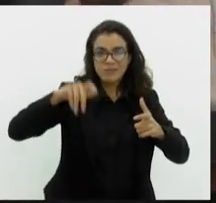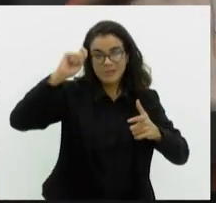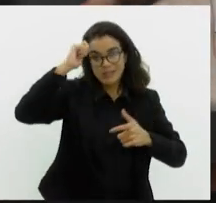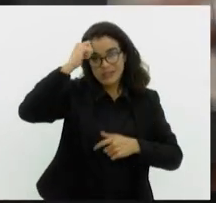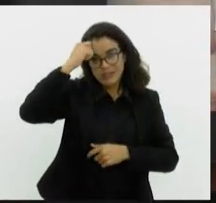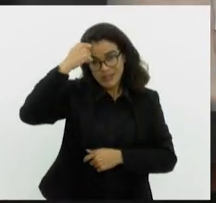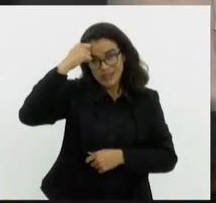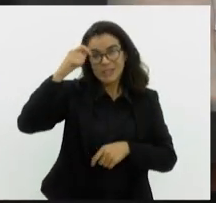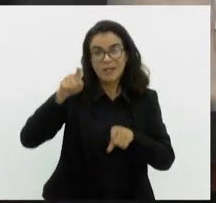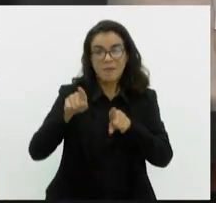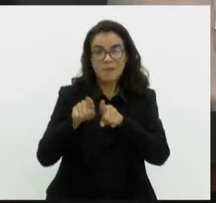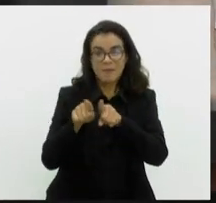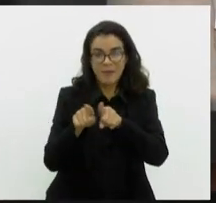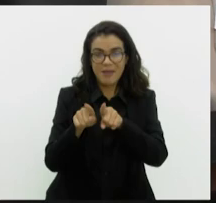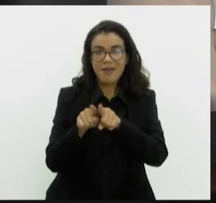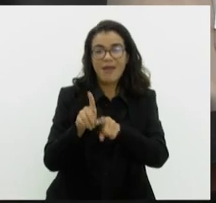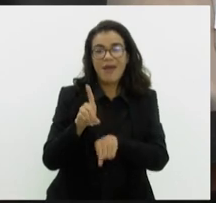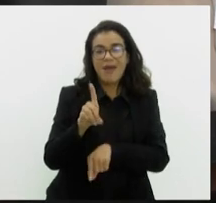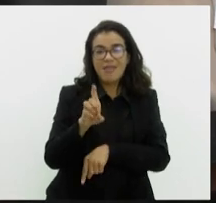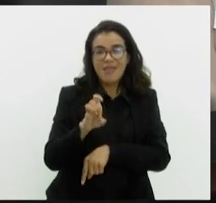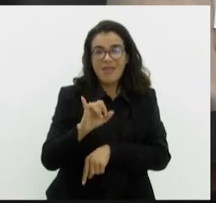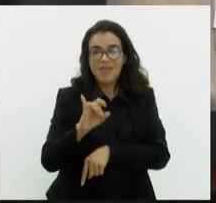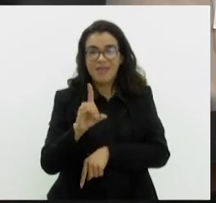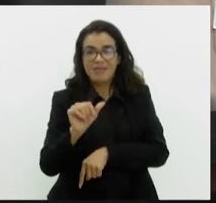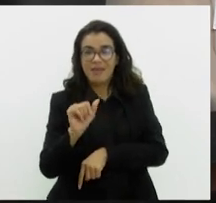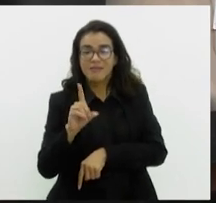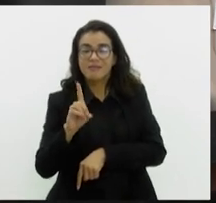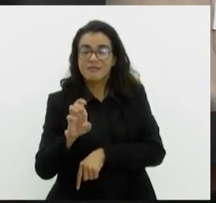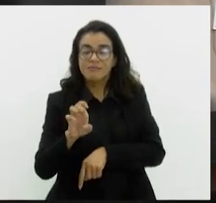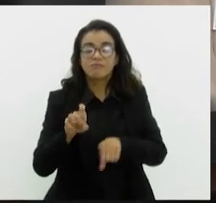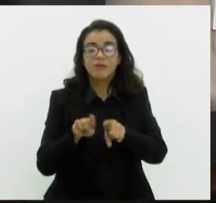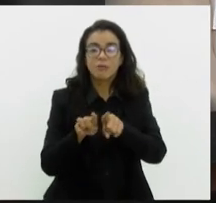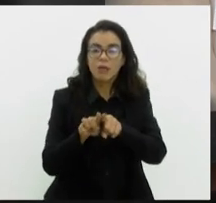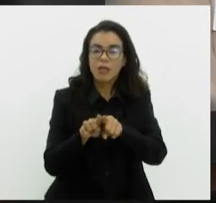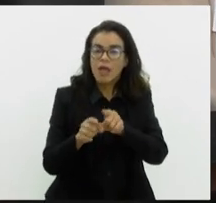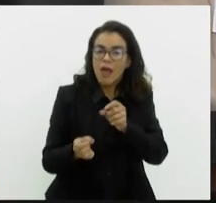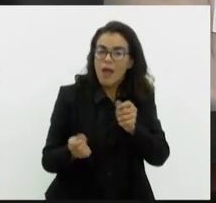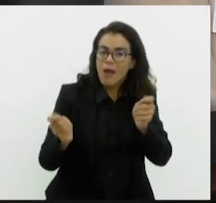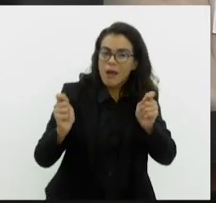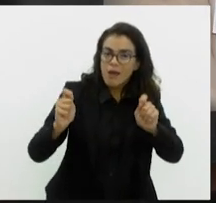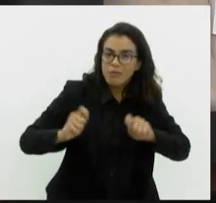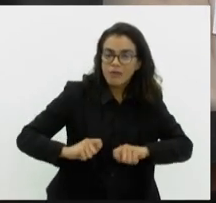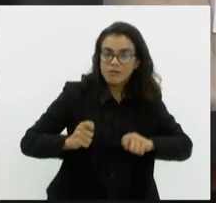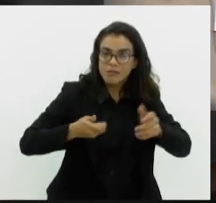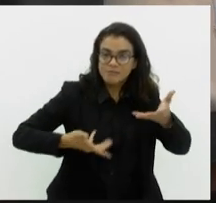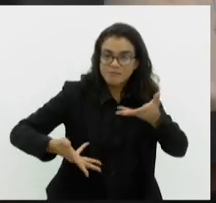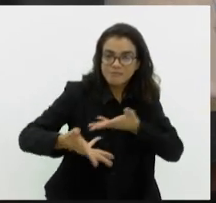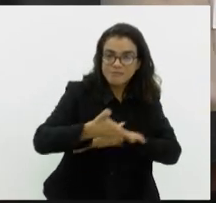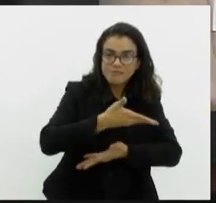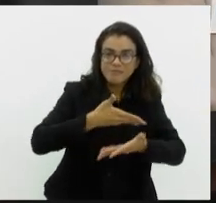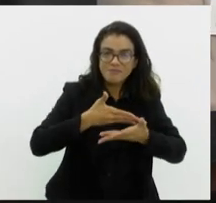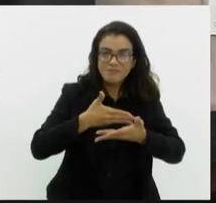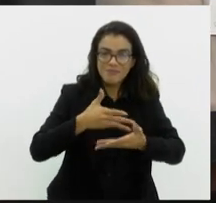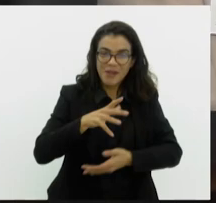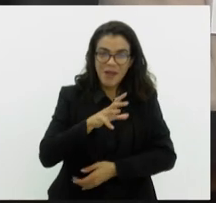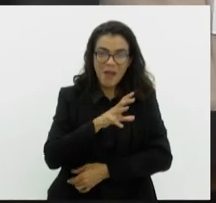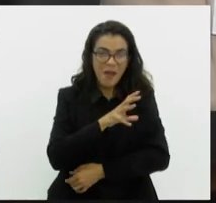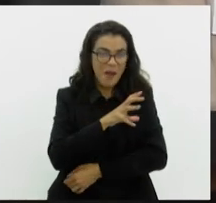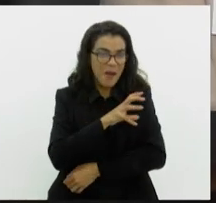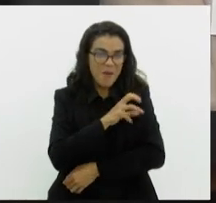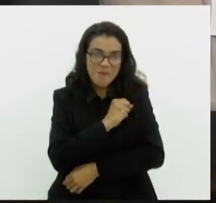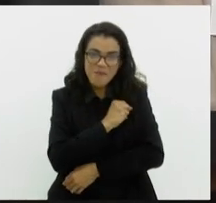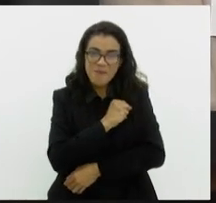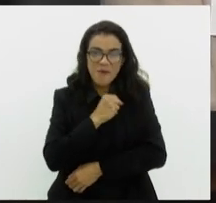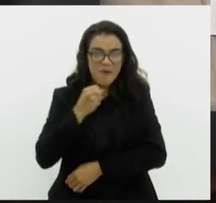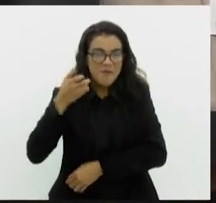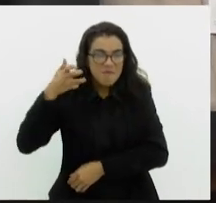santidade, nossa deidade, como foi colocado aqui, mas, principalmente, a nossa possibilidade de compartilhar os afetos. Muito amor aconteceu aqui nas falas